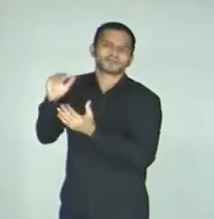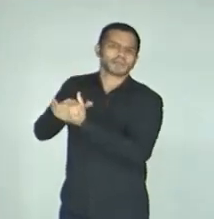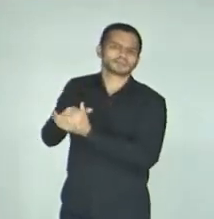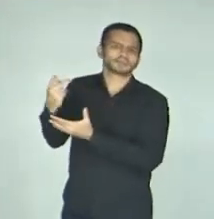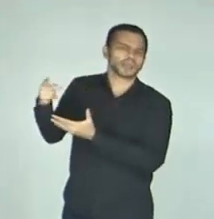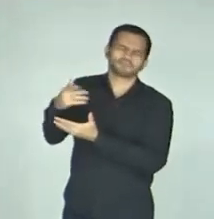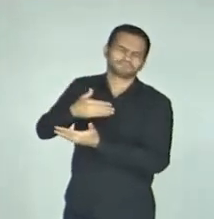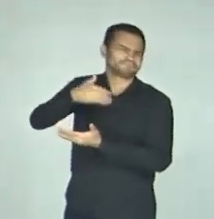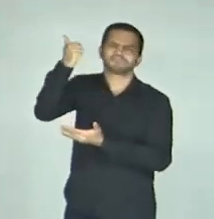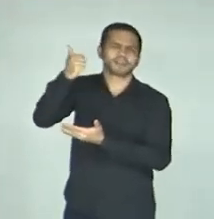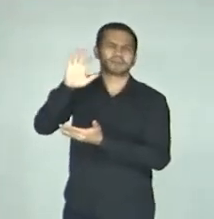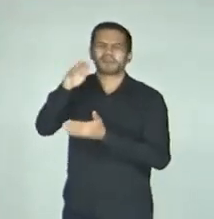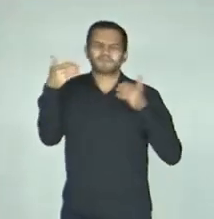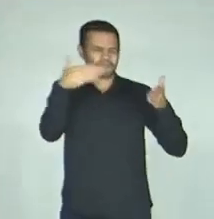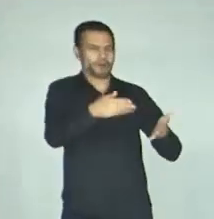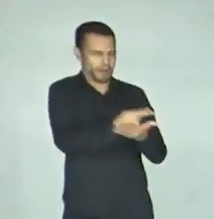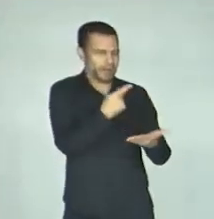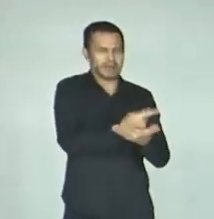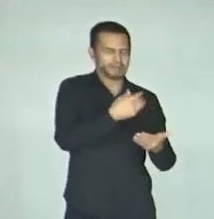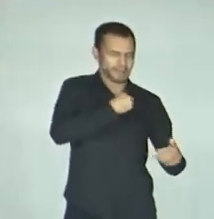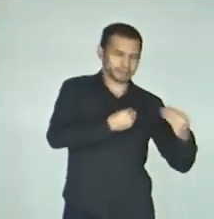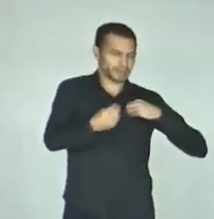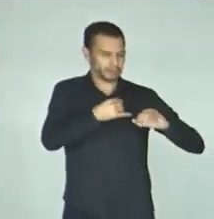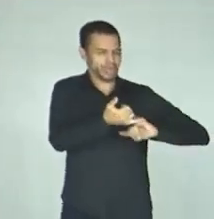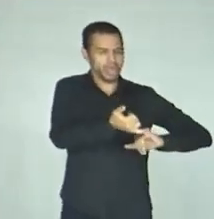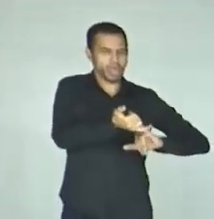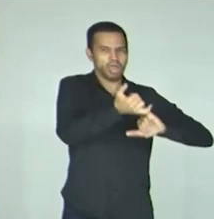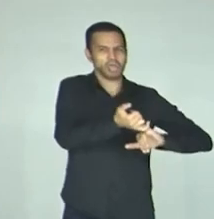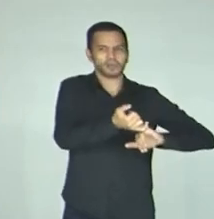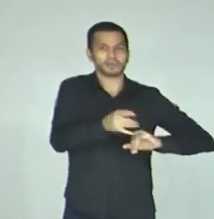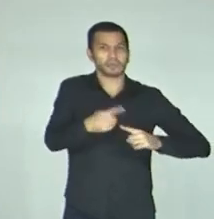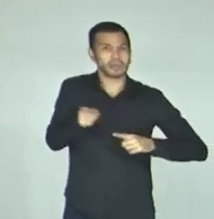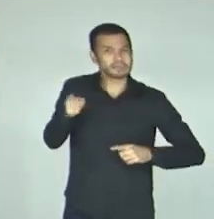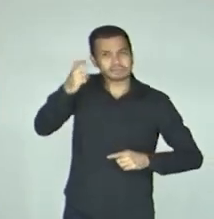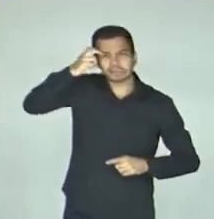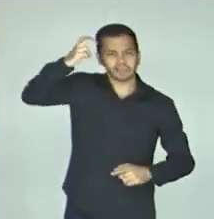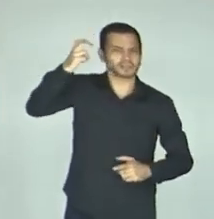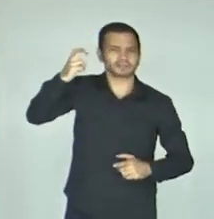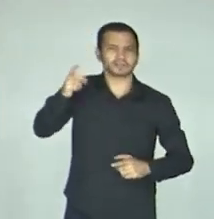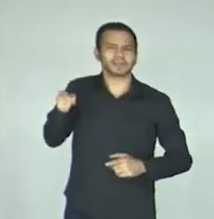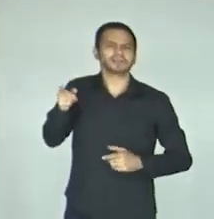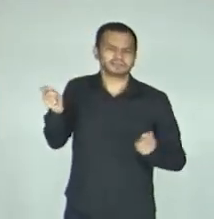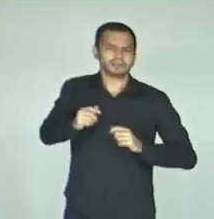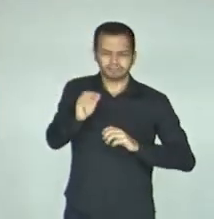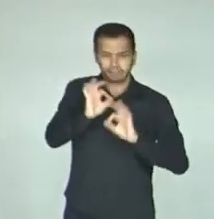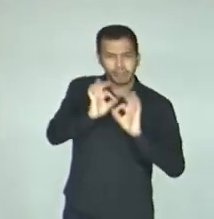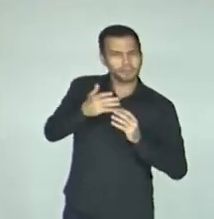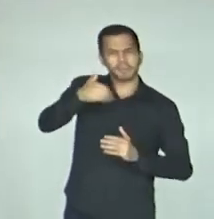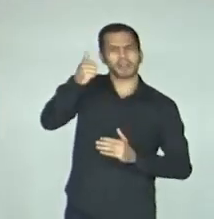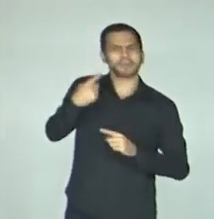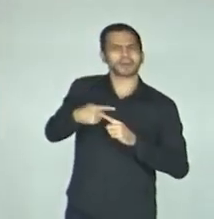se planejar se assim tem uma noite de amor com a sua própria mulher meu Deus do céu não ia ter necessidade nenhuma de